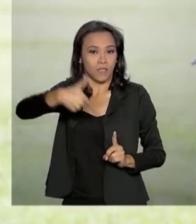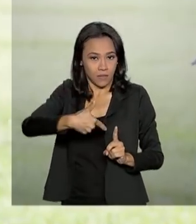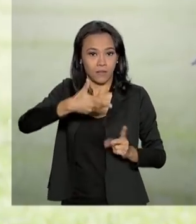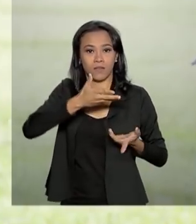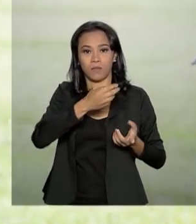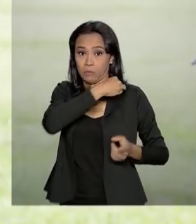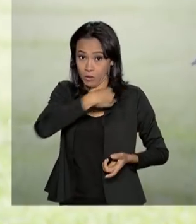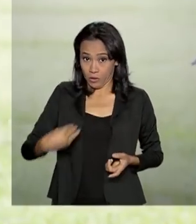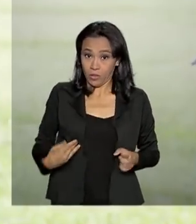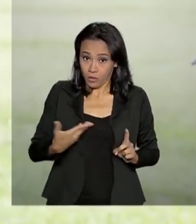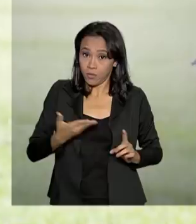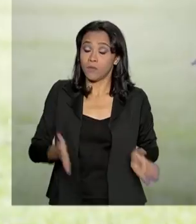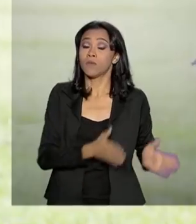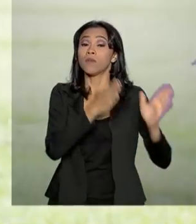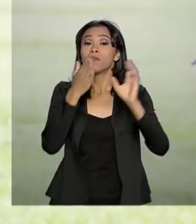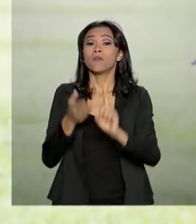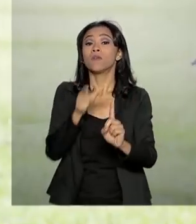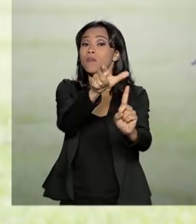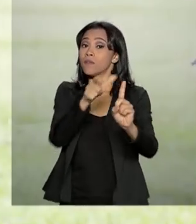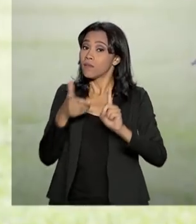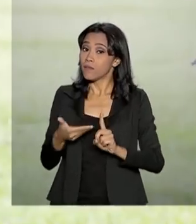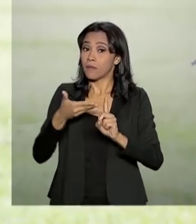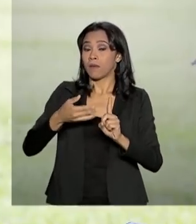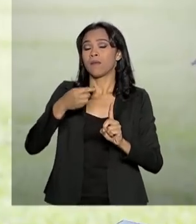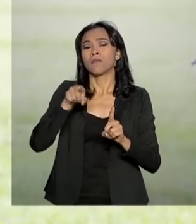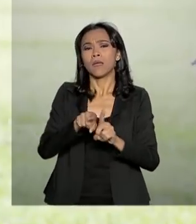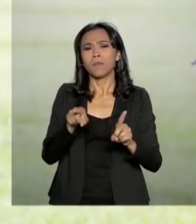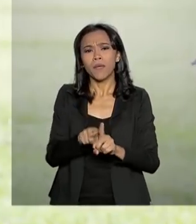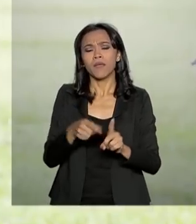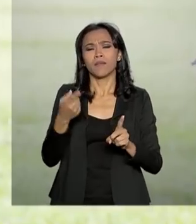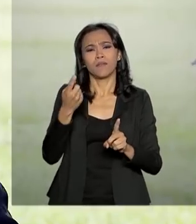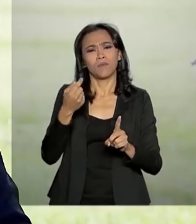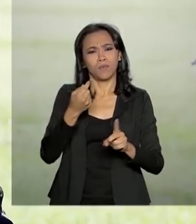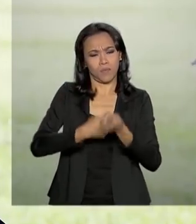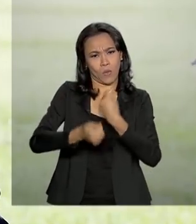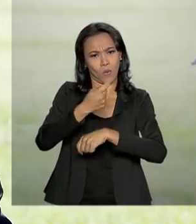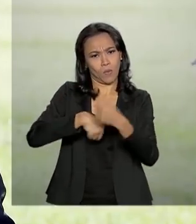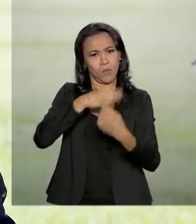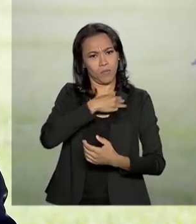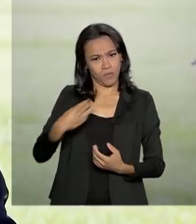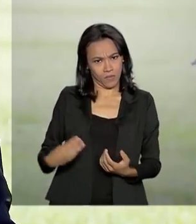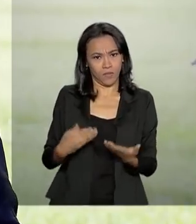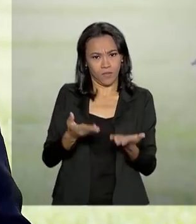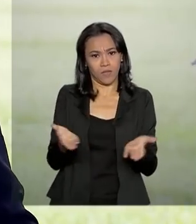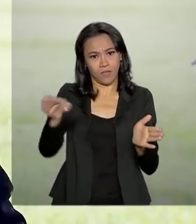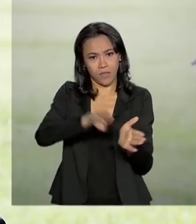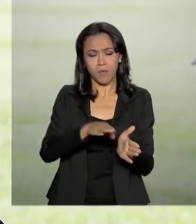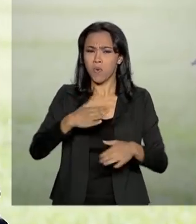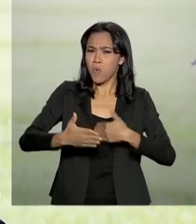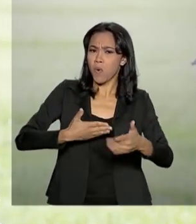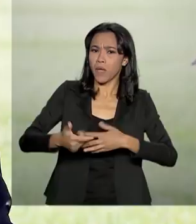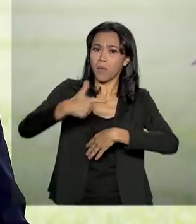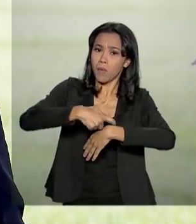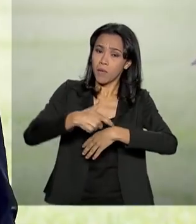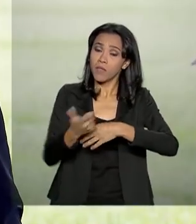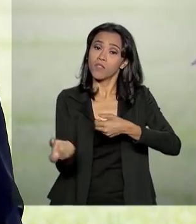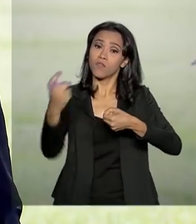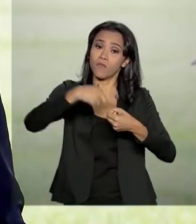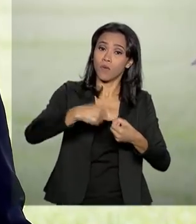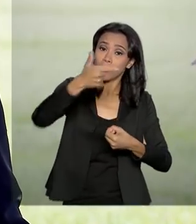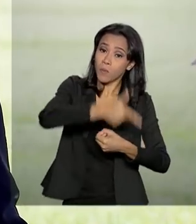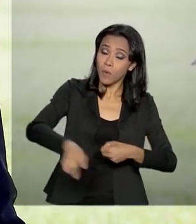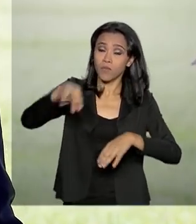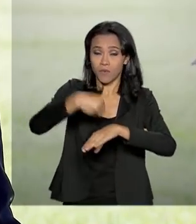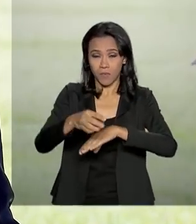ministro da Economia, Paulo Guedes, às 3 horas, também aqui no Palácio da Alvorada. E a gente volta a qualquer momento com outras